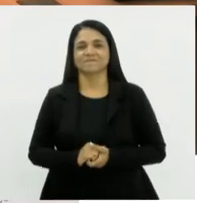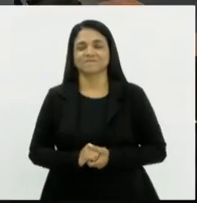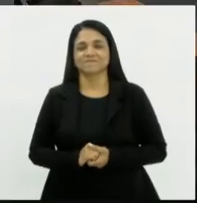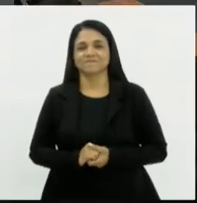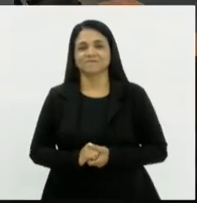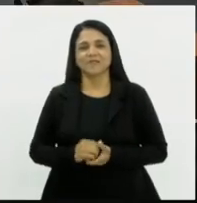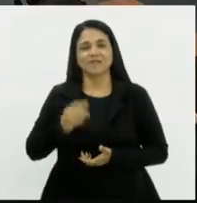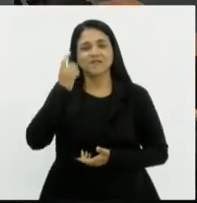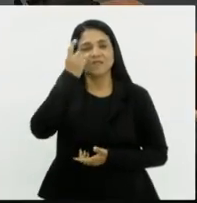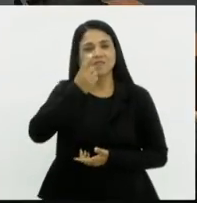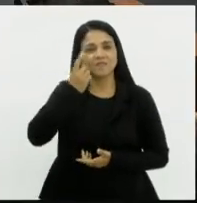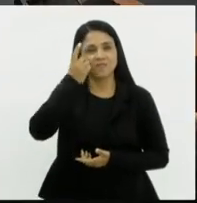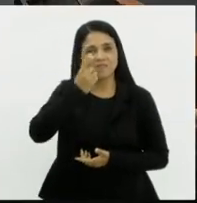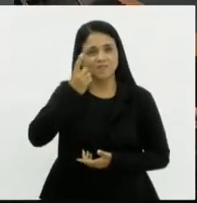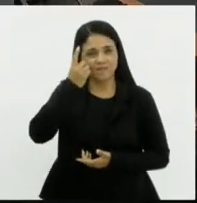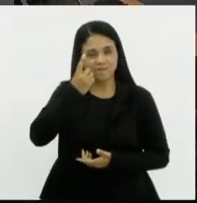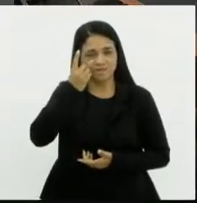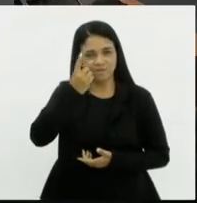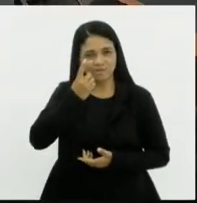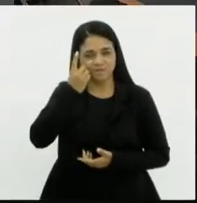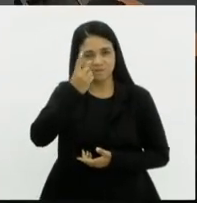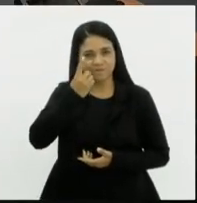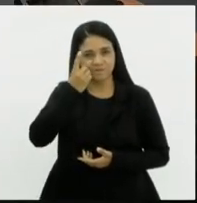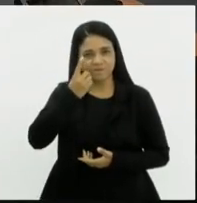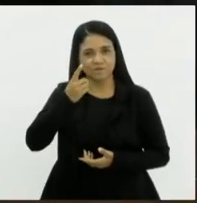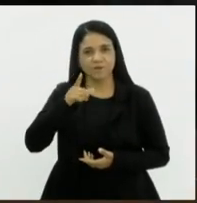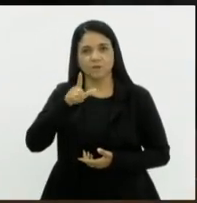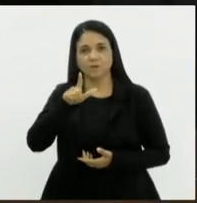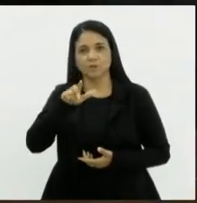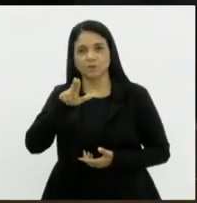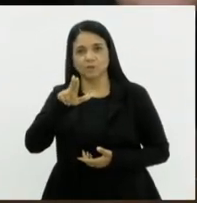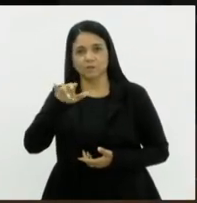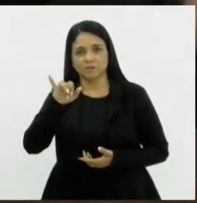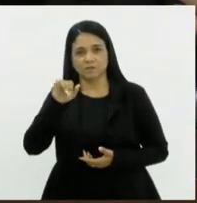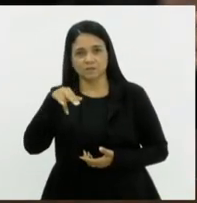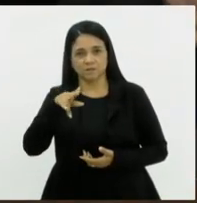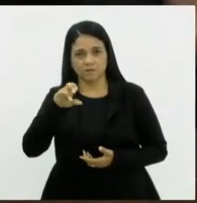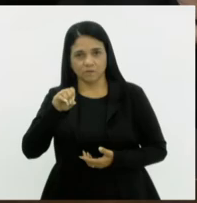Nosso nobre deputado Luciano Vieira.